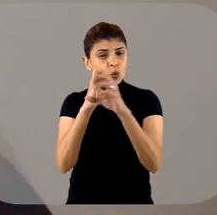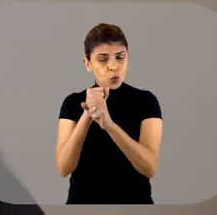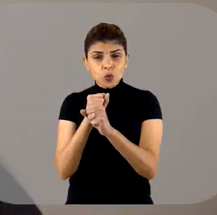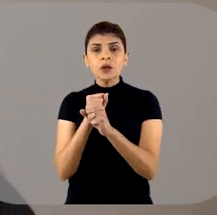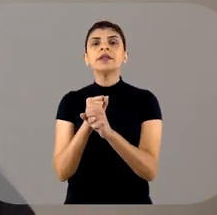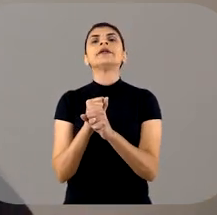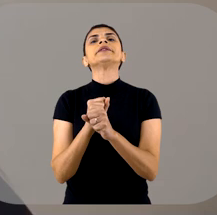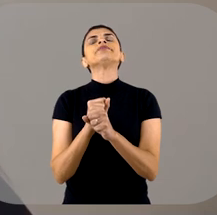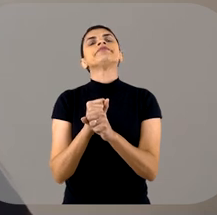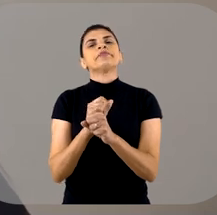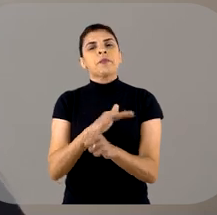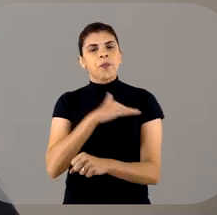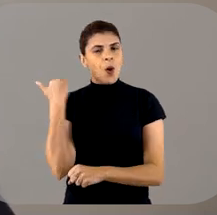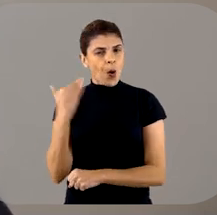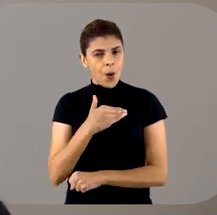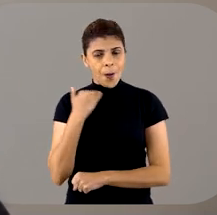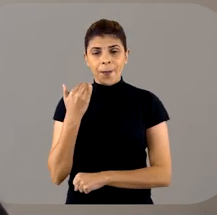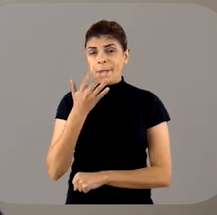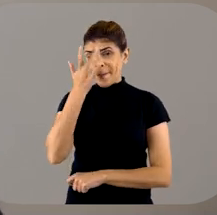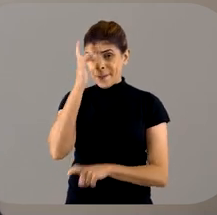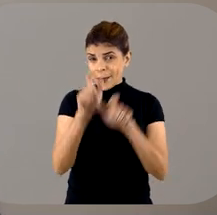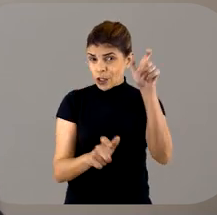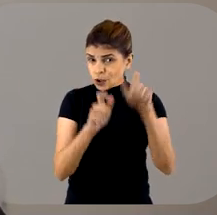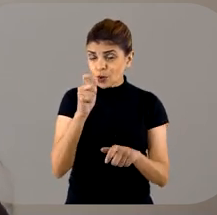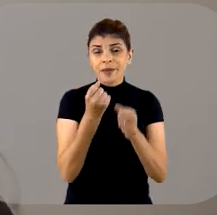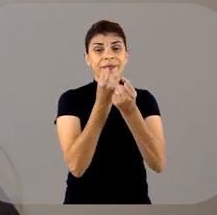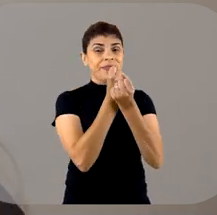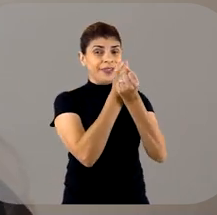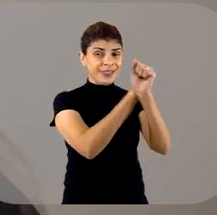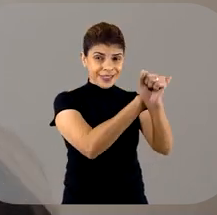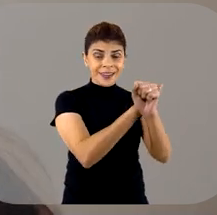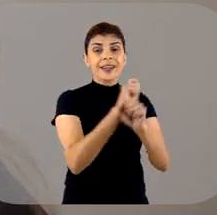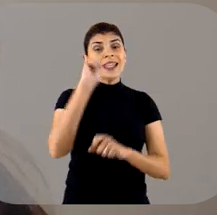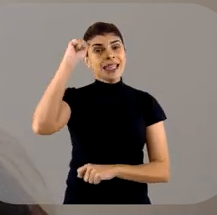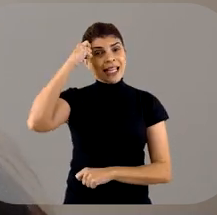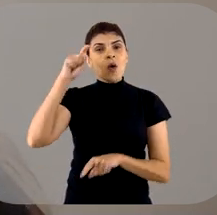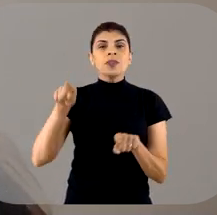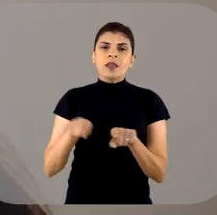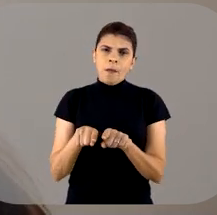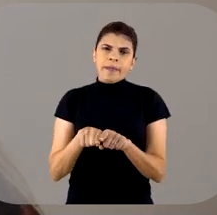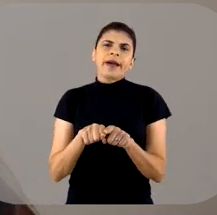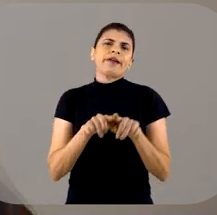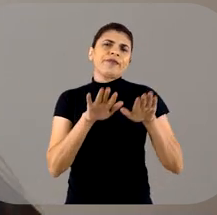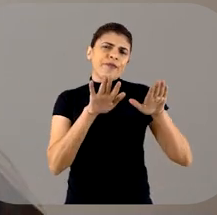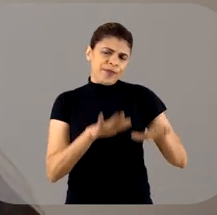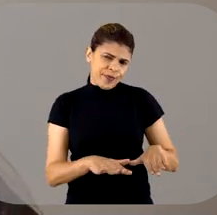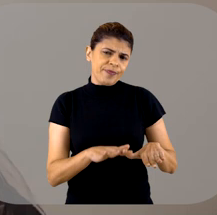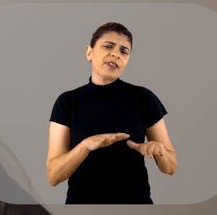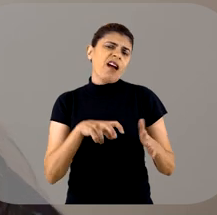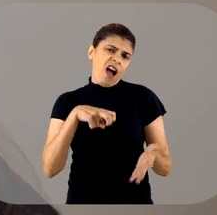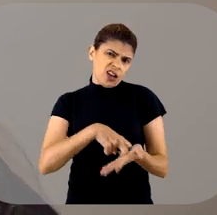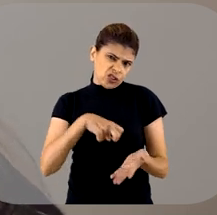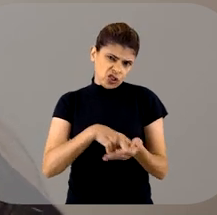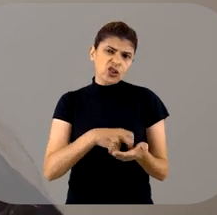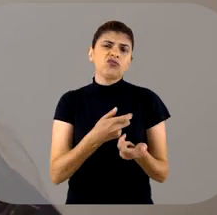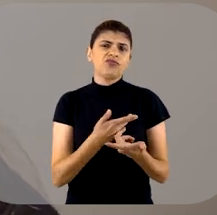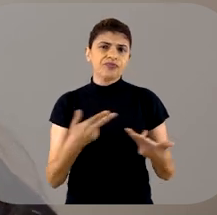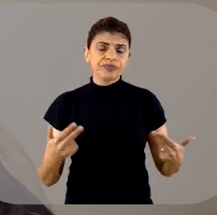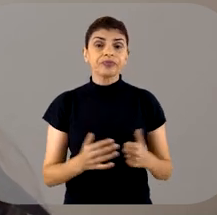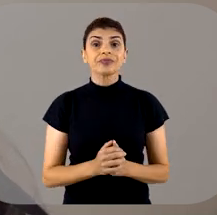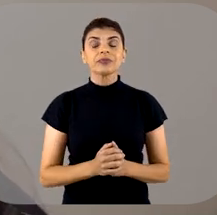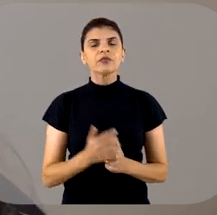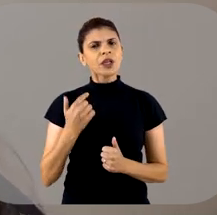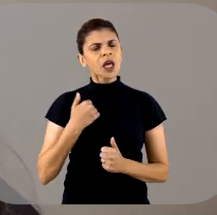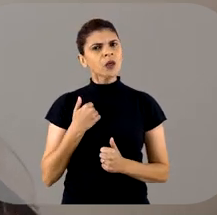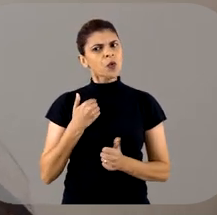conjunto contribuía mais para a alta mortalidade dessa população do que os próprios castigos físicos, né? Bom,